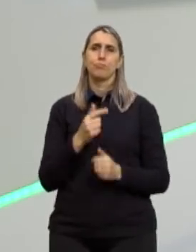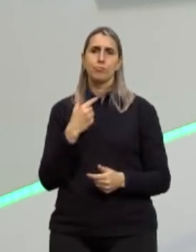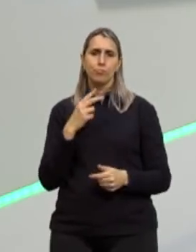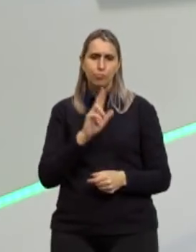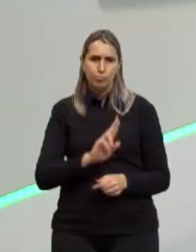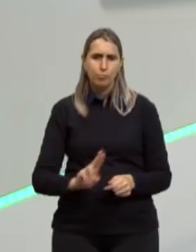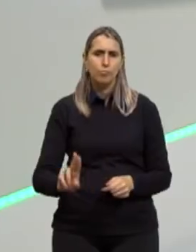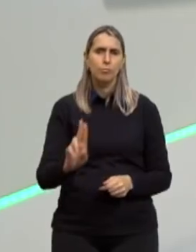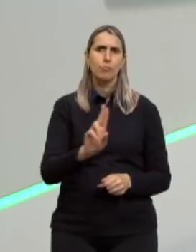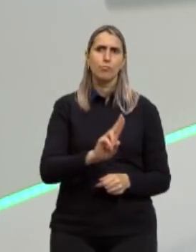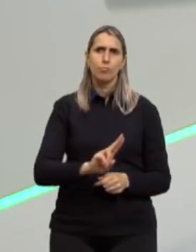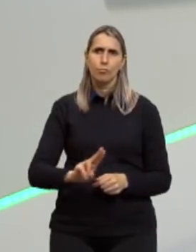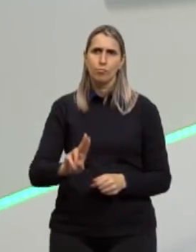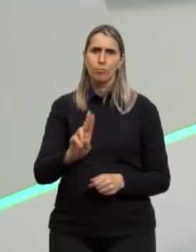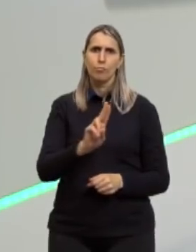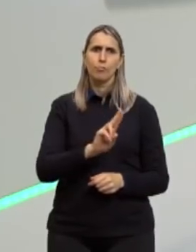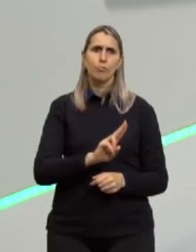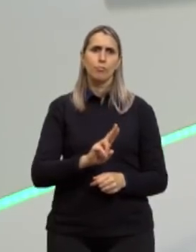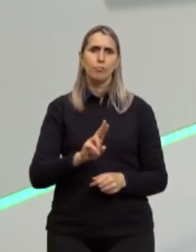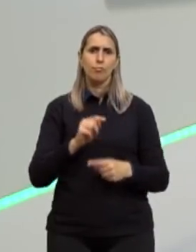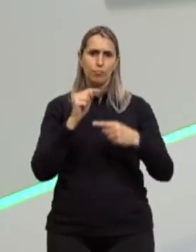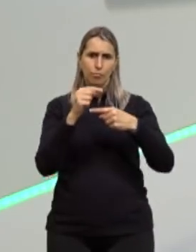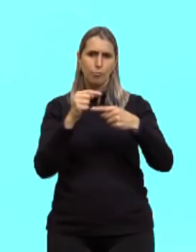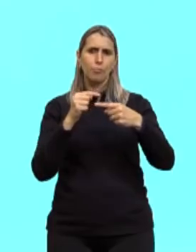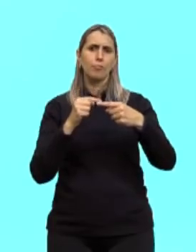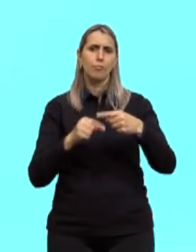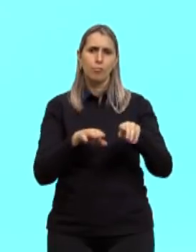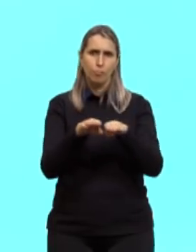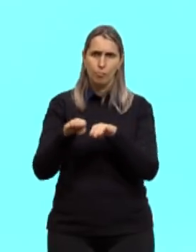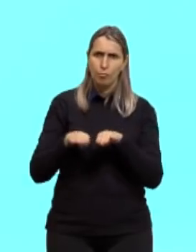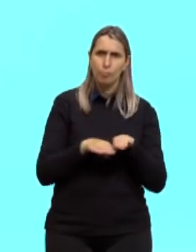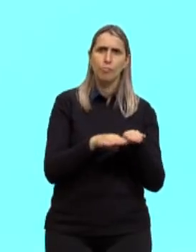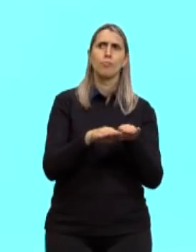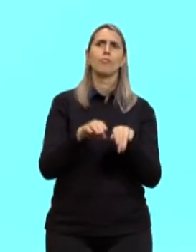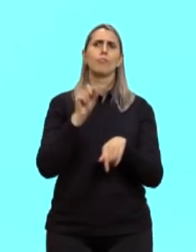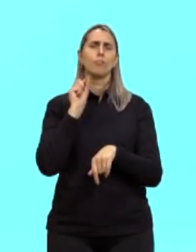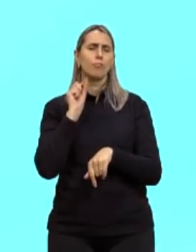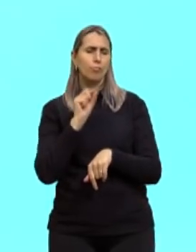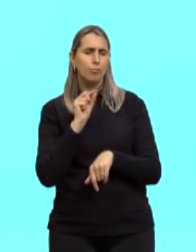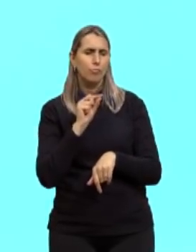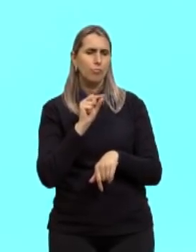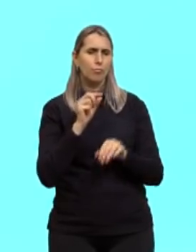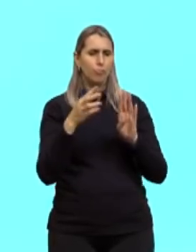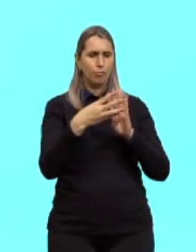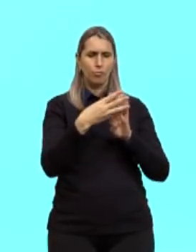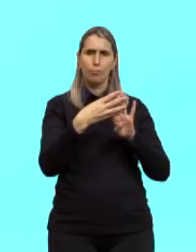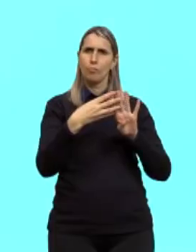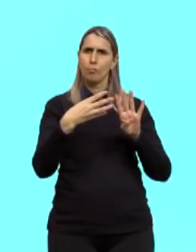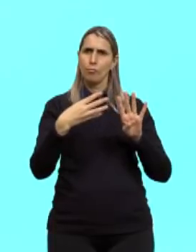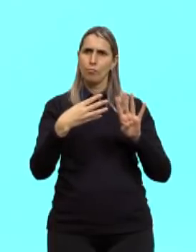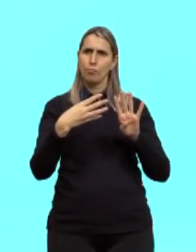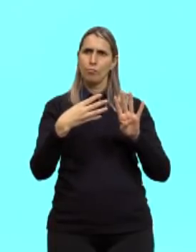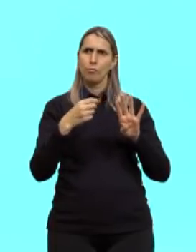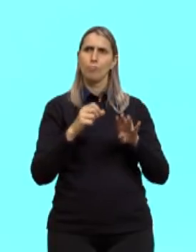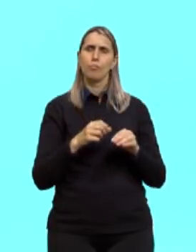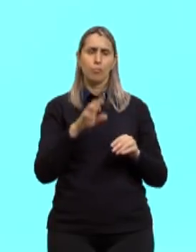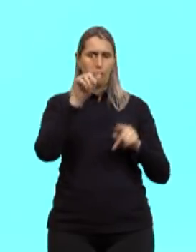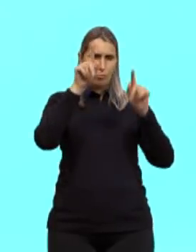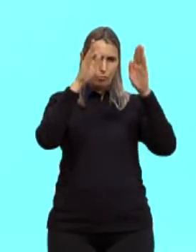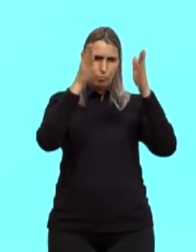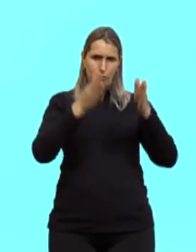com a razões e proporções que isso aqui é um feixe de retas paralelas